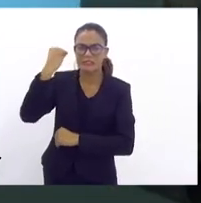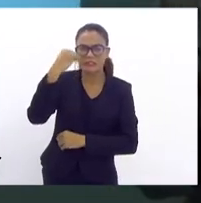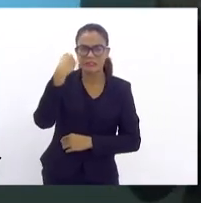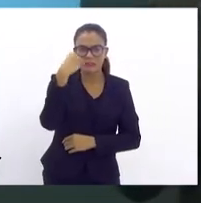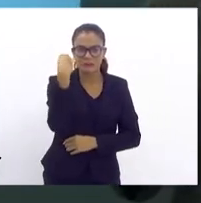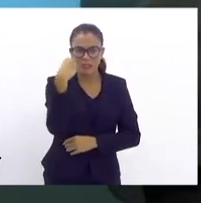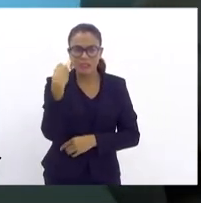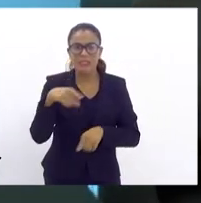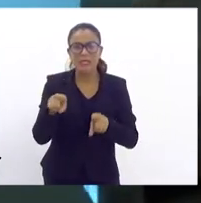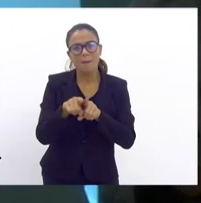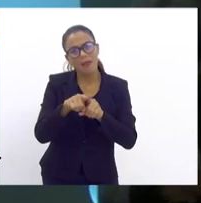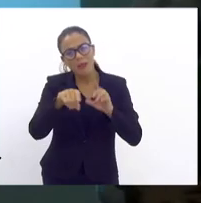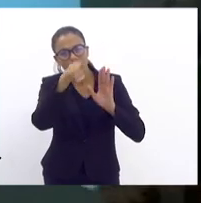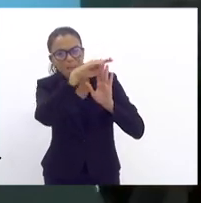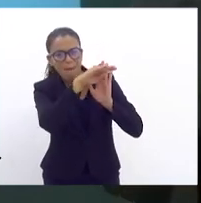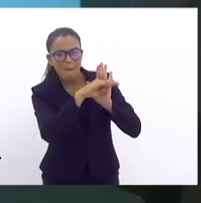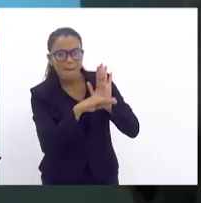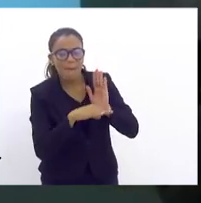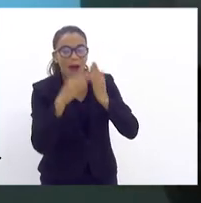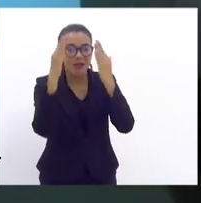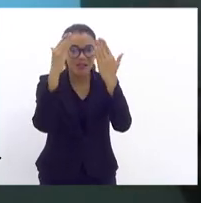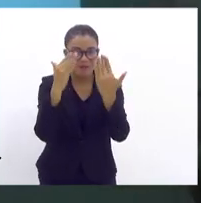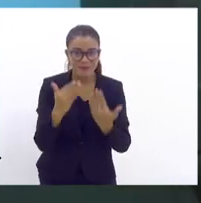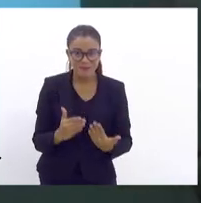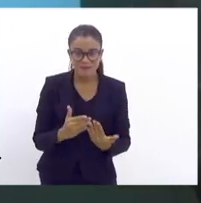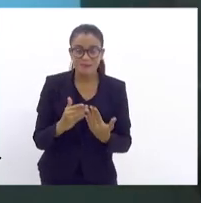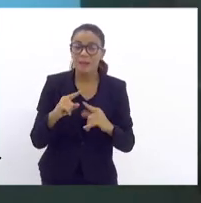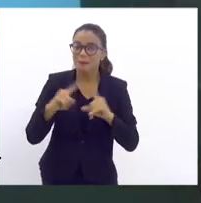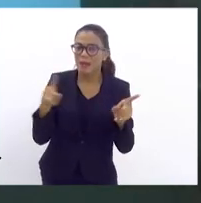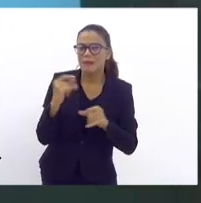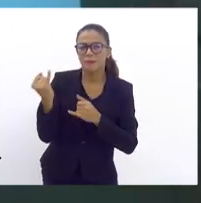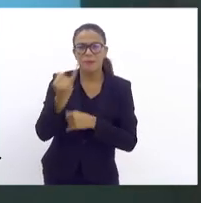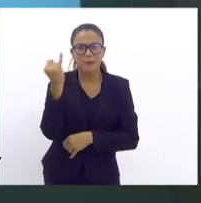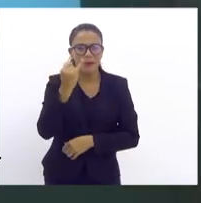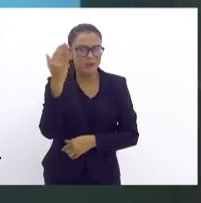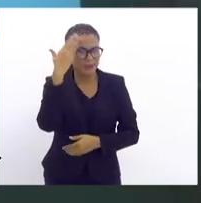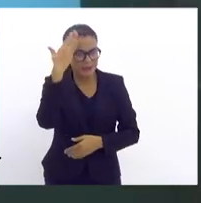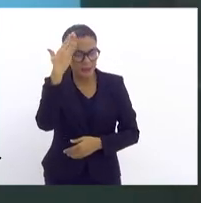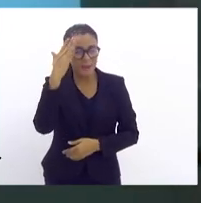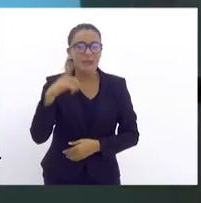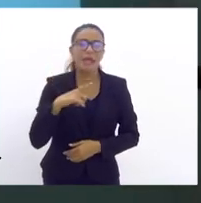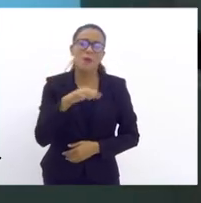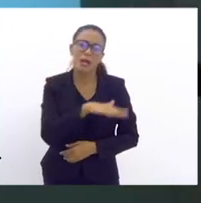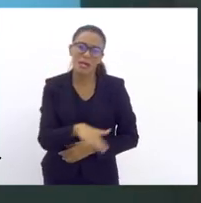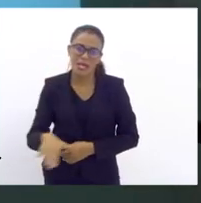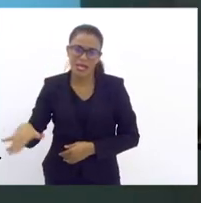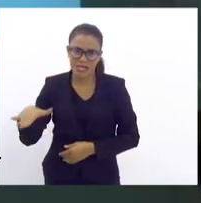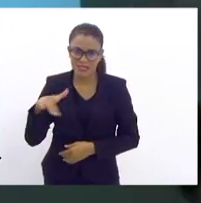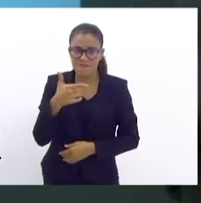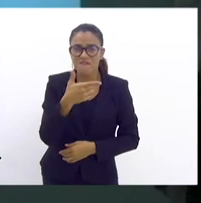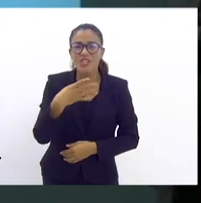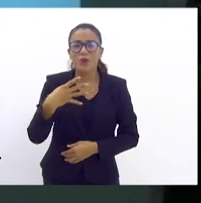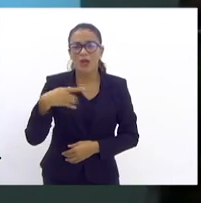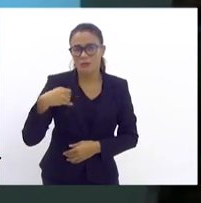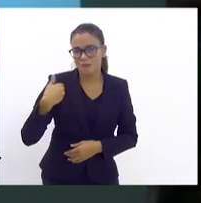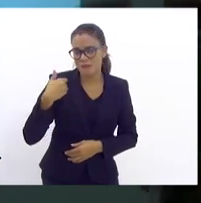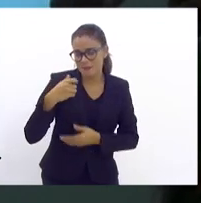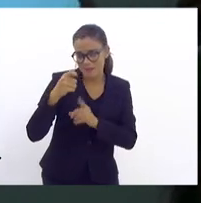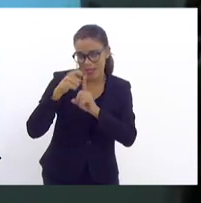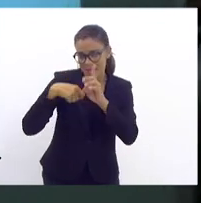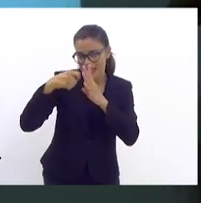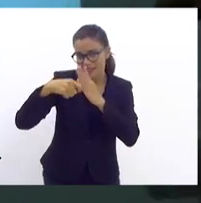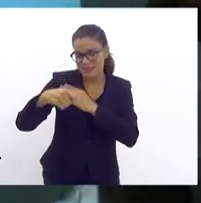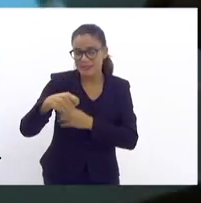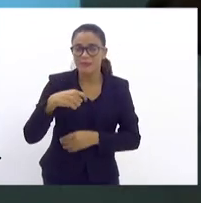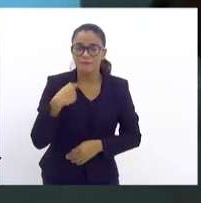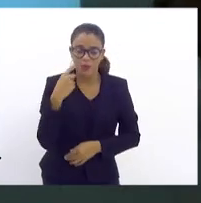e tentou num protocolo de avaliação mas é importante saber que por exemplo você tem um menino pequeno em casa com 24 meses nós sempre